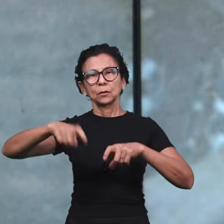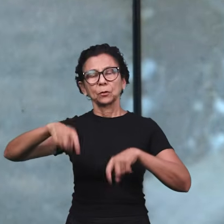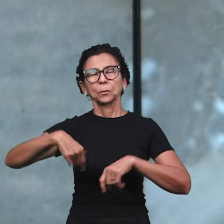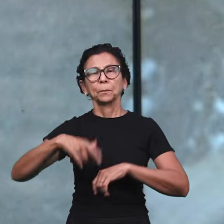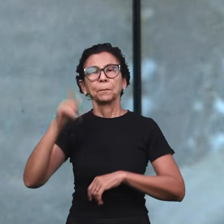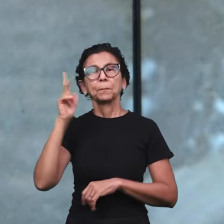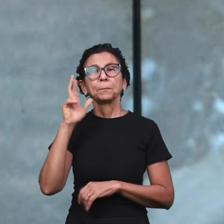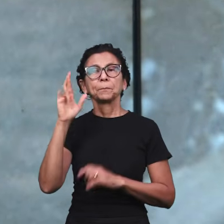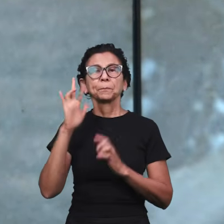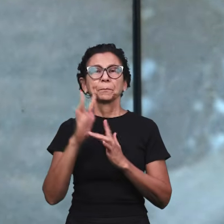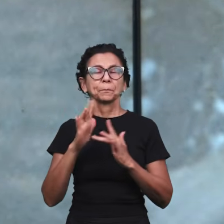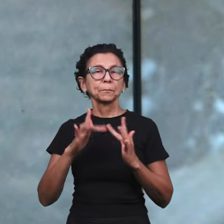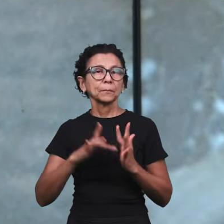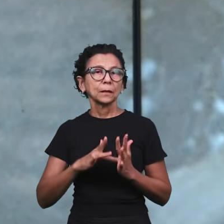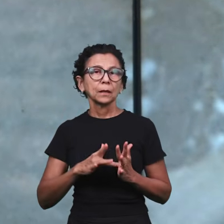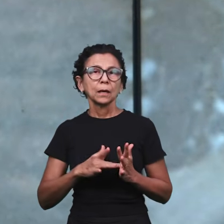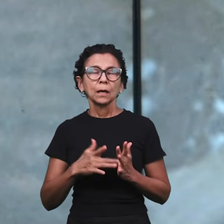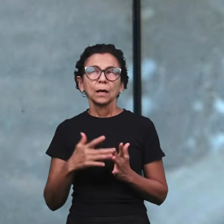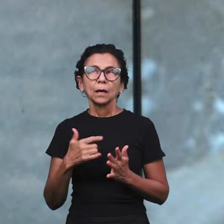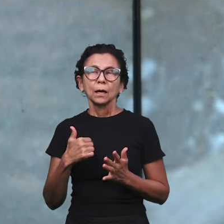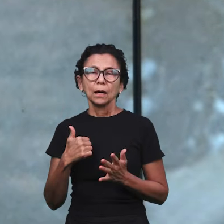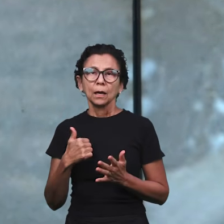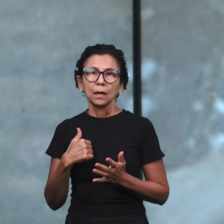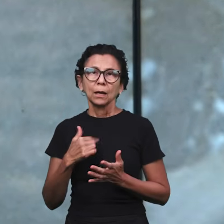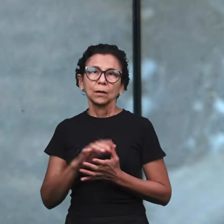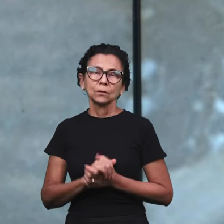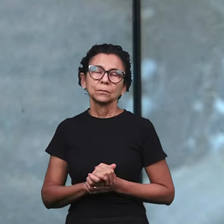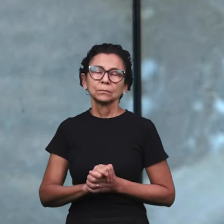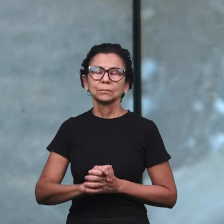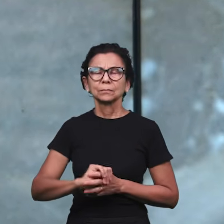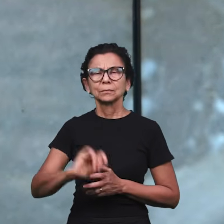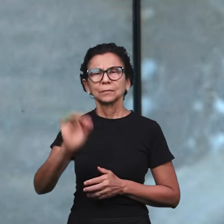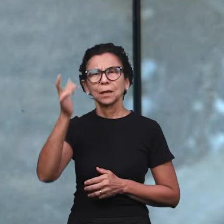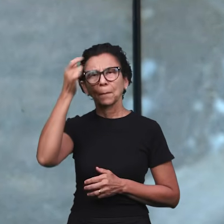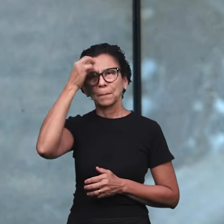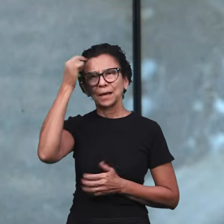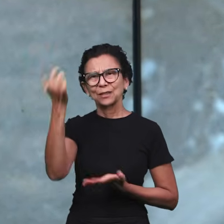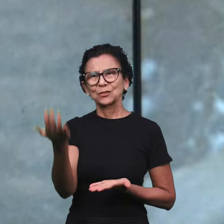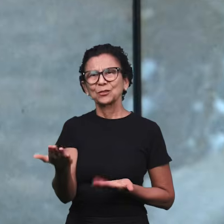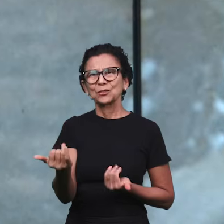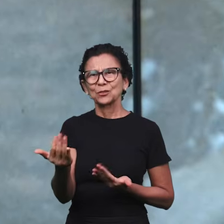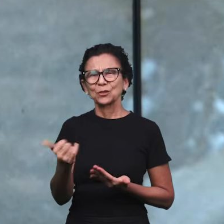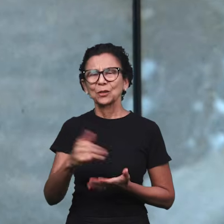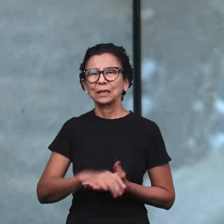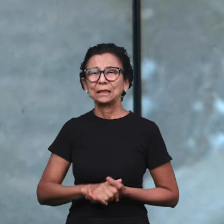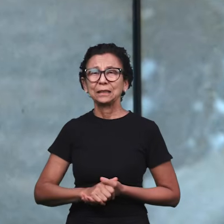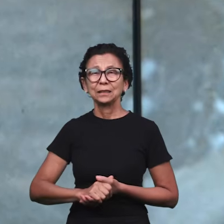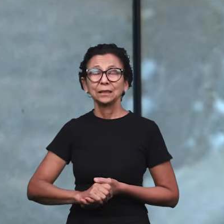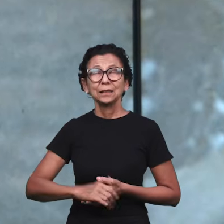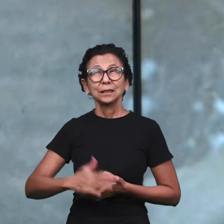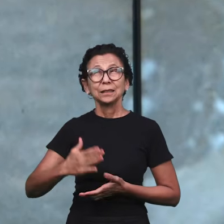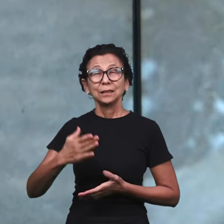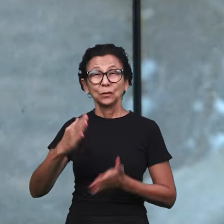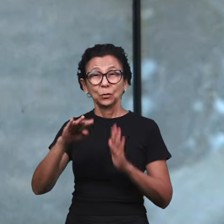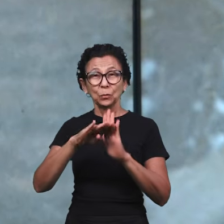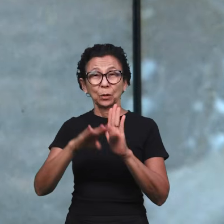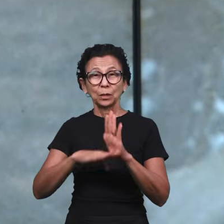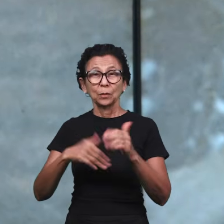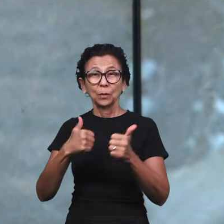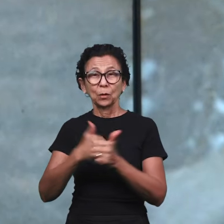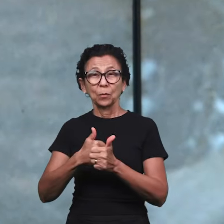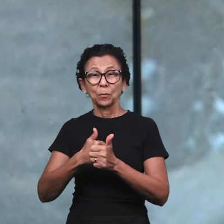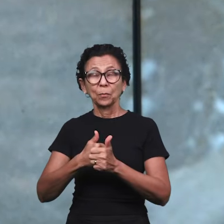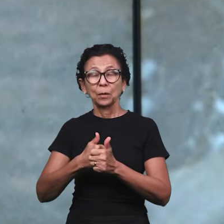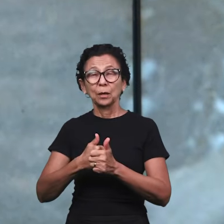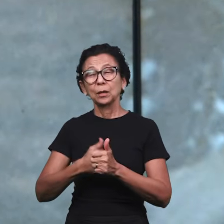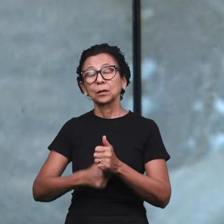paz do Senhor Jesus, mesmo sendo jovem na cabeça, acompanho o programa desde o início, que foi lá em 2023, julho